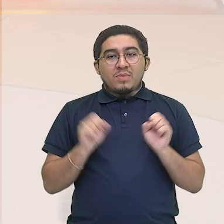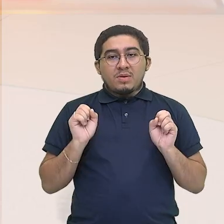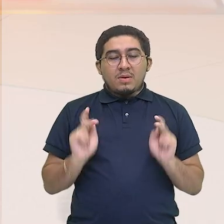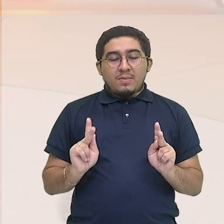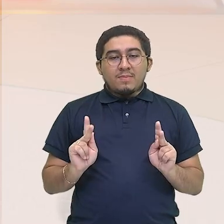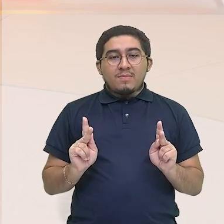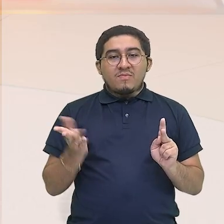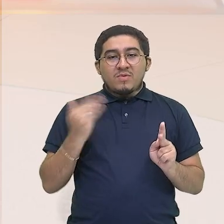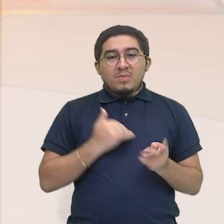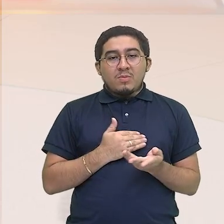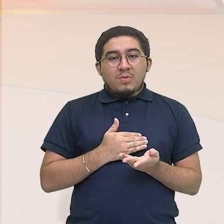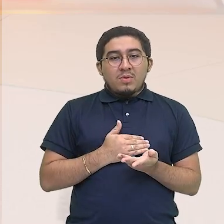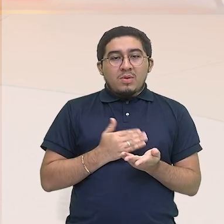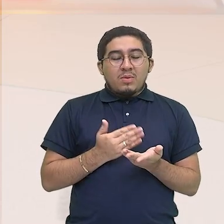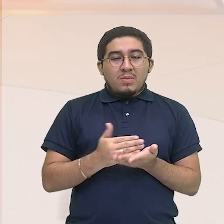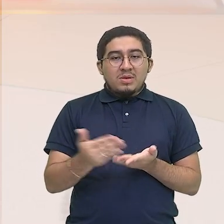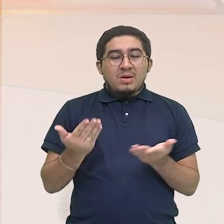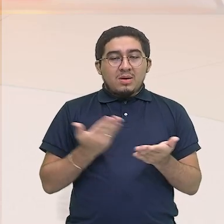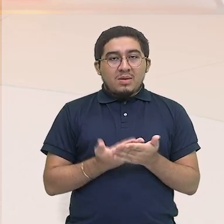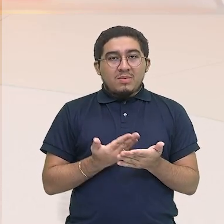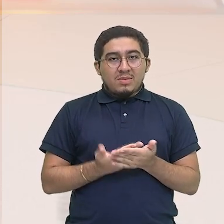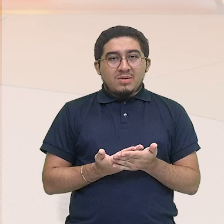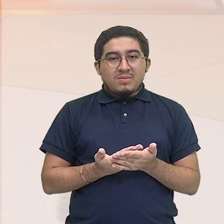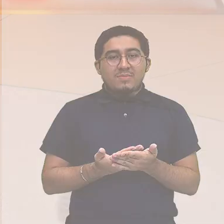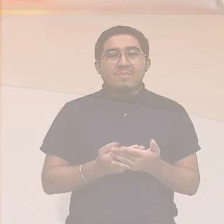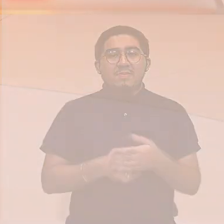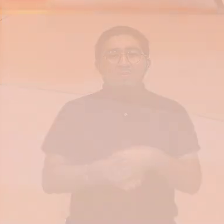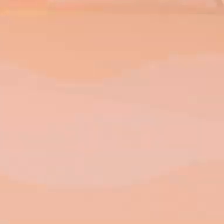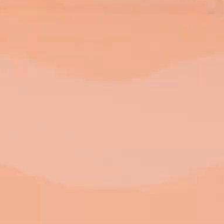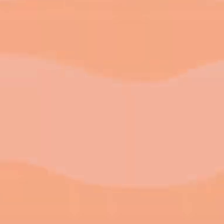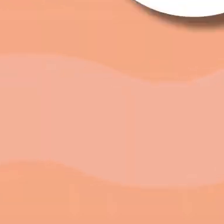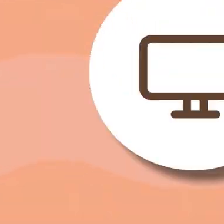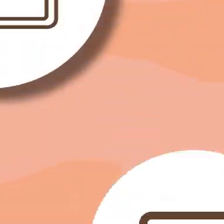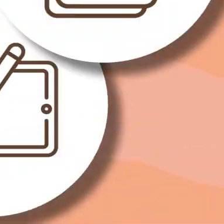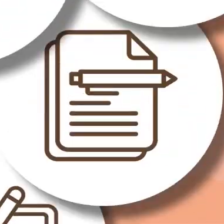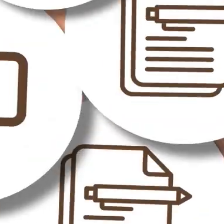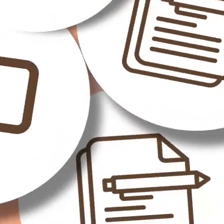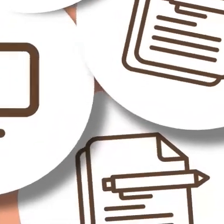bem, vamos agora à nossa aula.